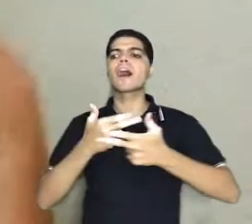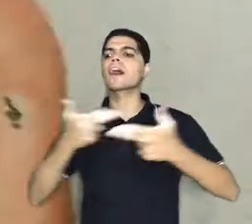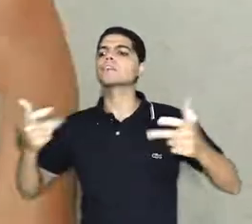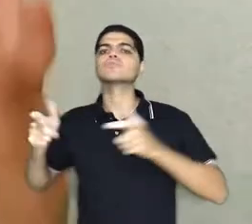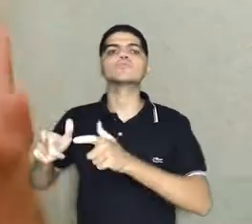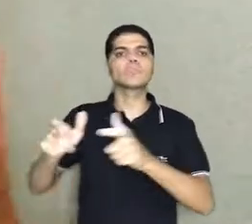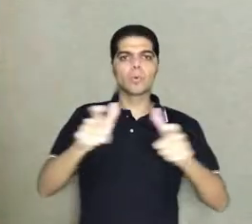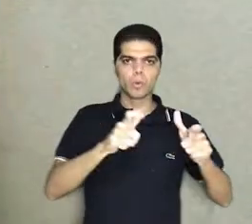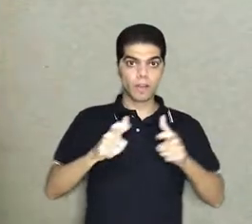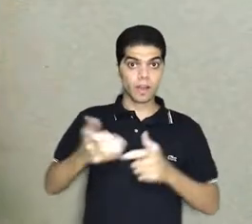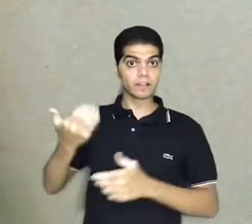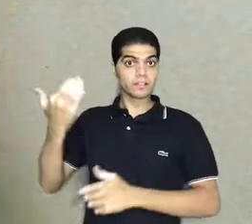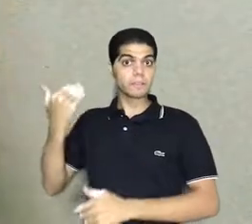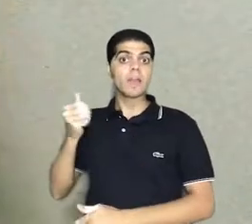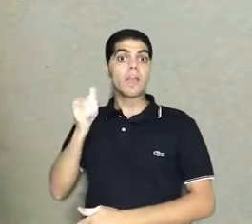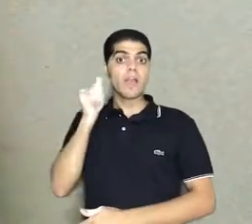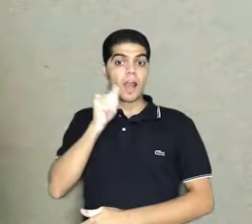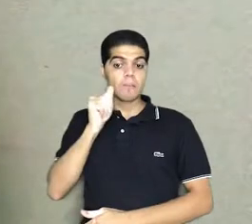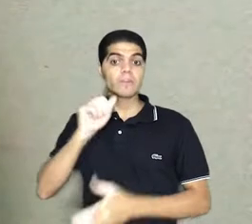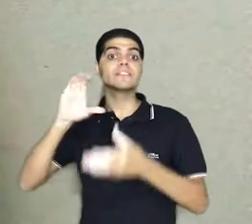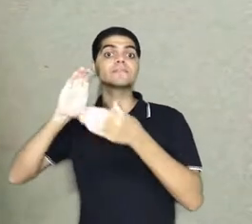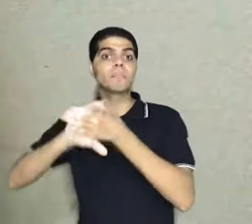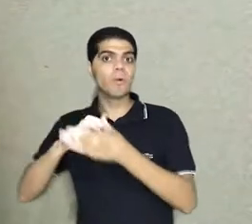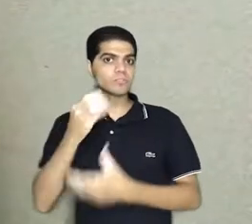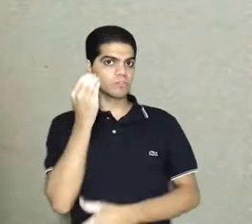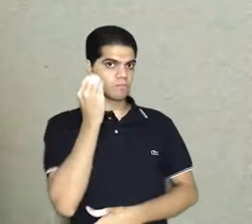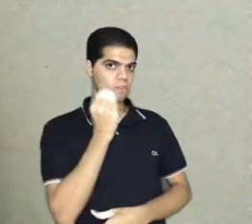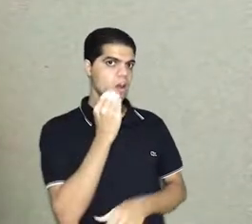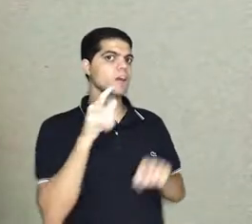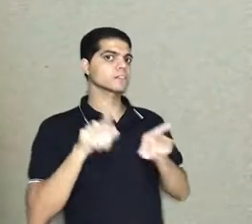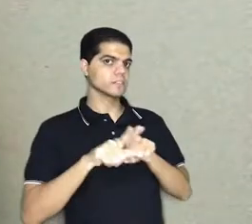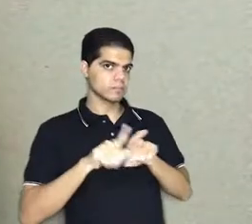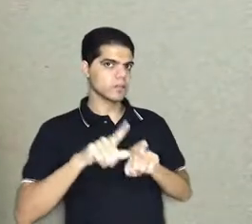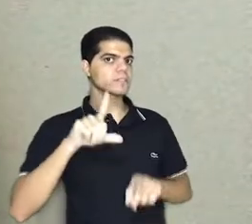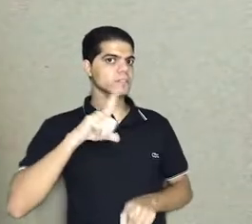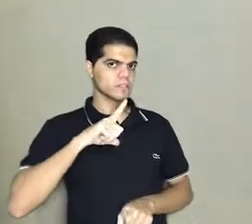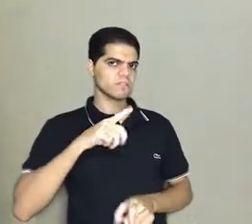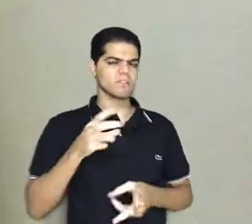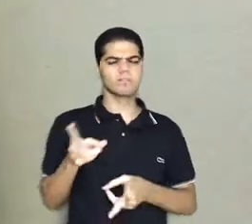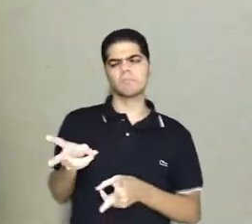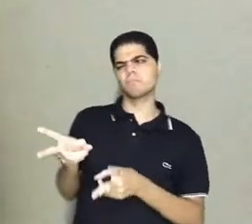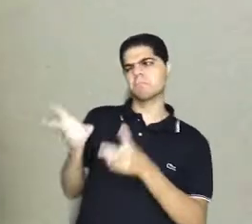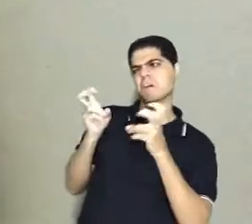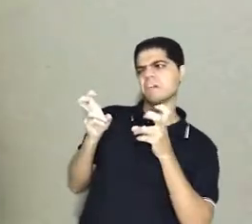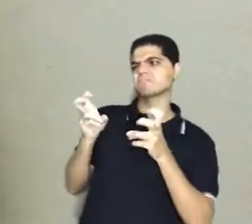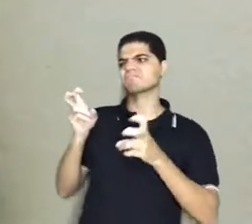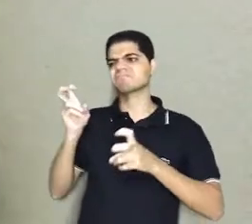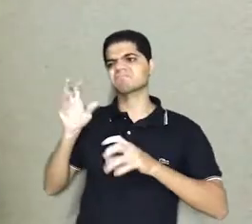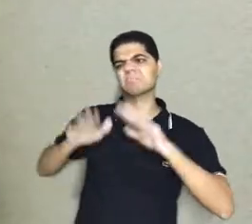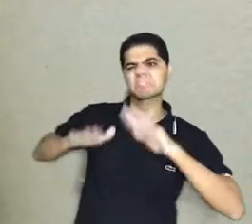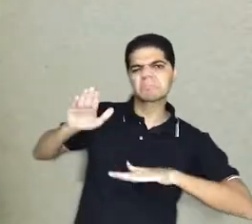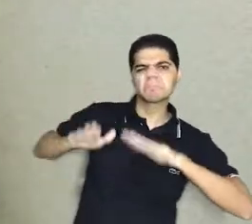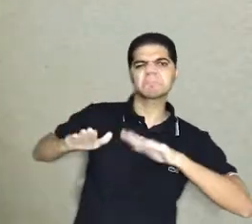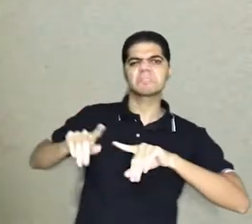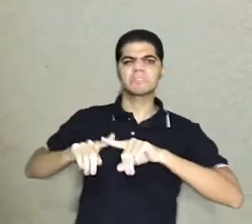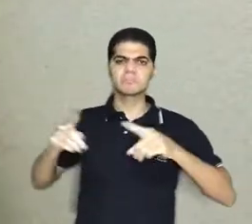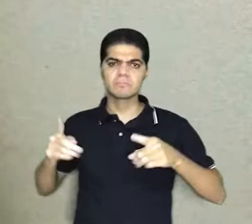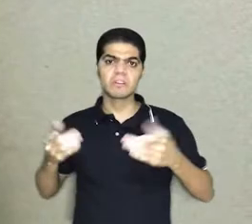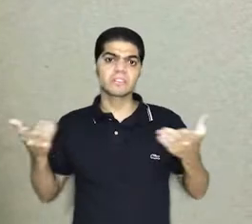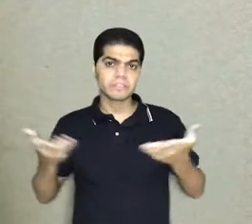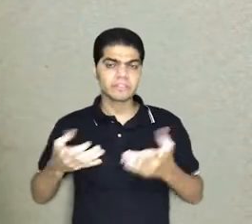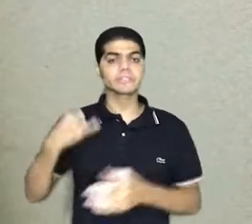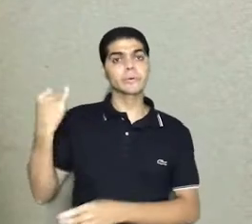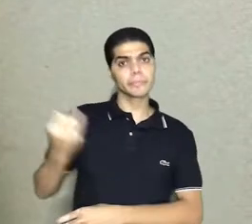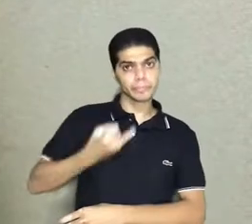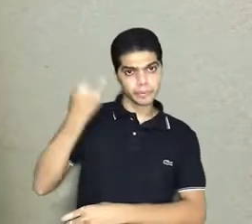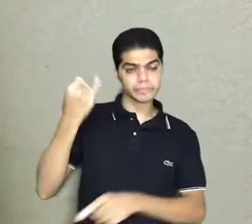própria Leopoldina, né, que foi uma grande chefe de Estado, pouco reconhecida na nossa história oficial. É importante que dentro da sala de aula a